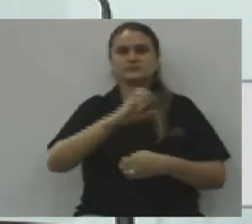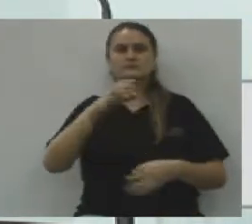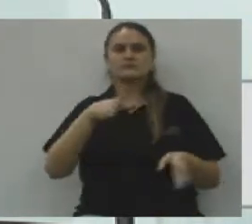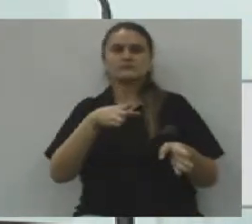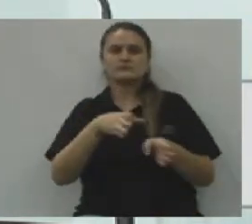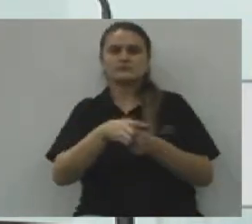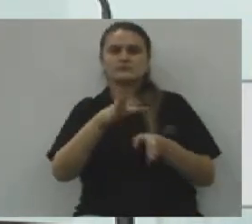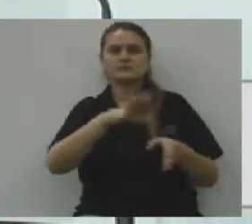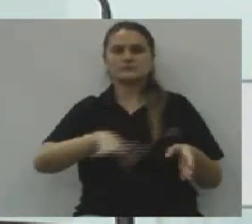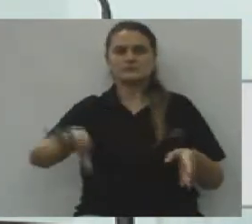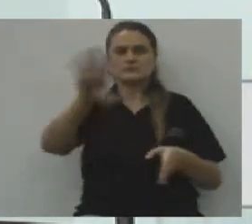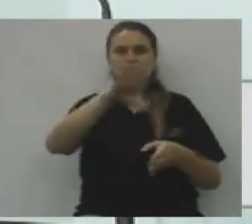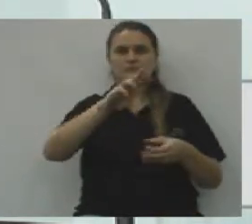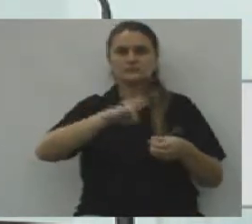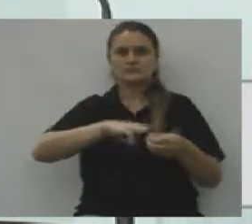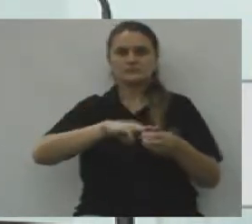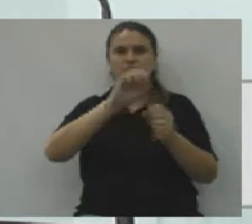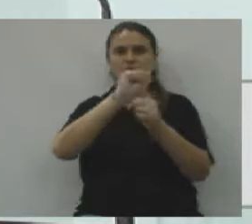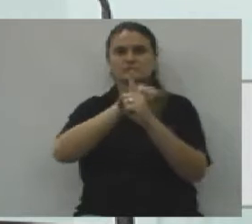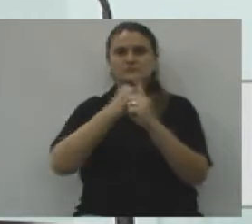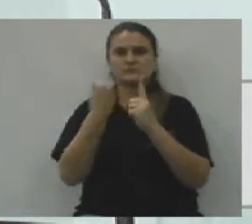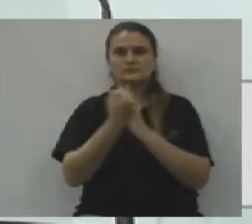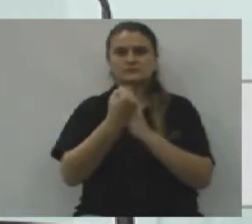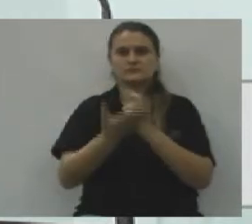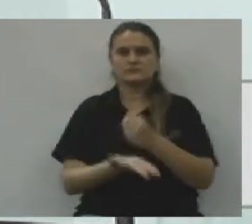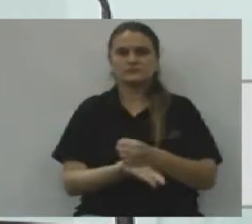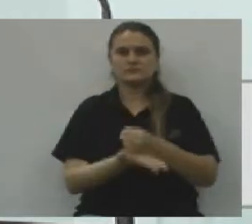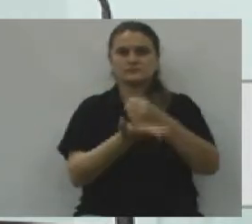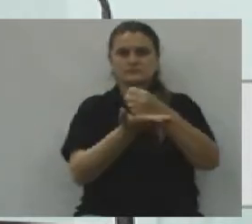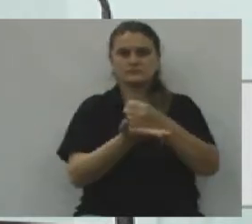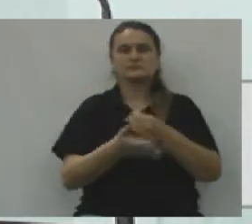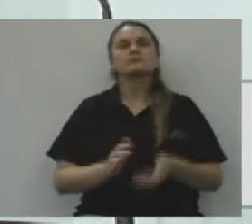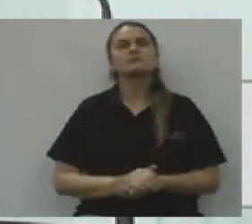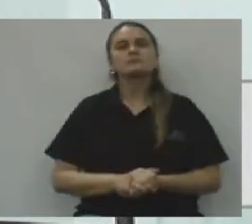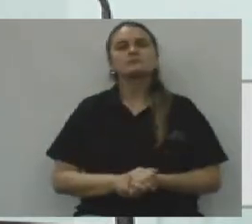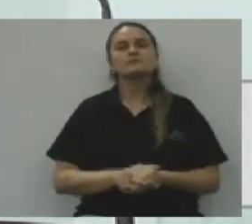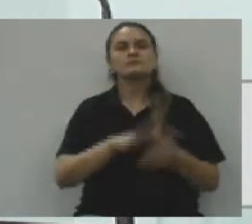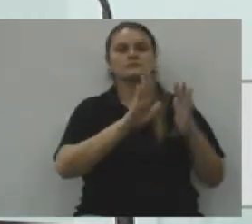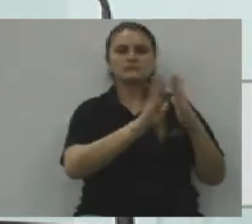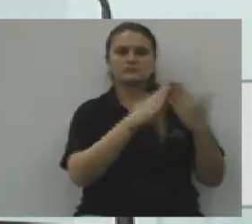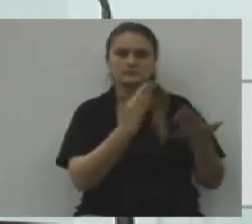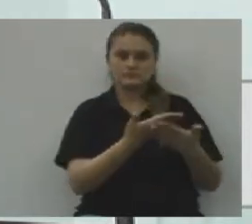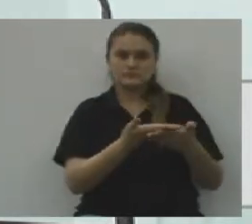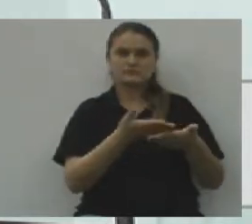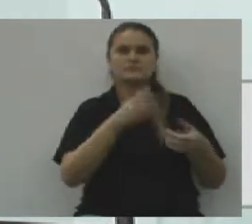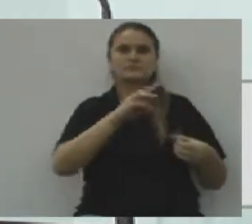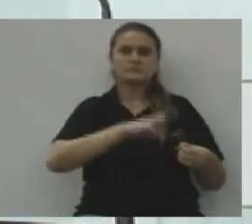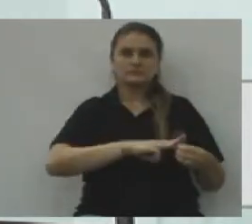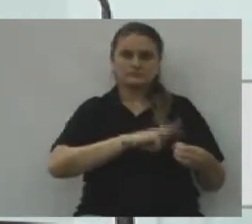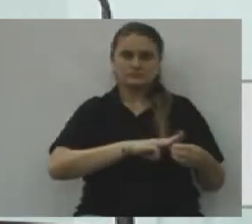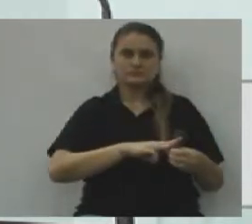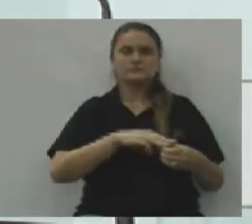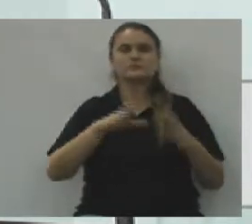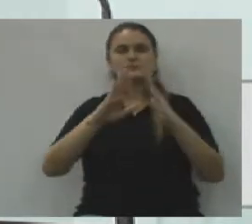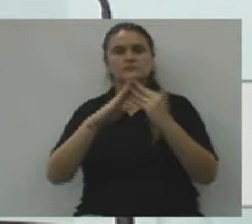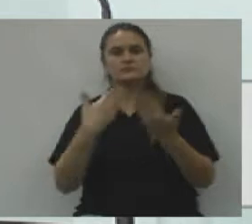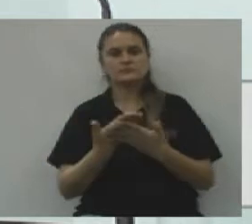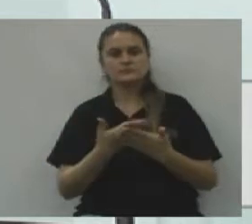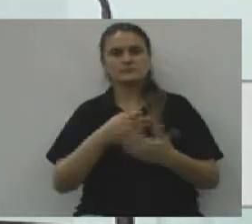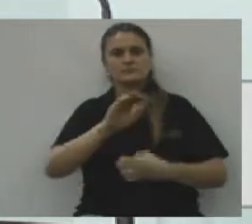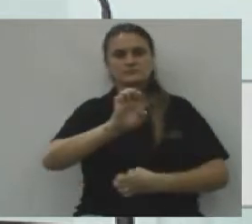Conselho Municipal de Assistência Social. Envolve as escolas agora municipais,